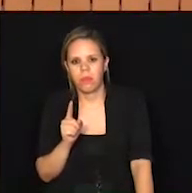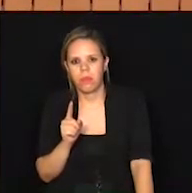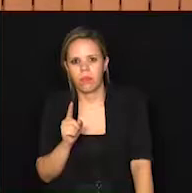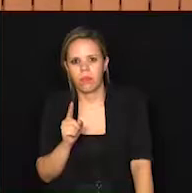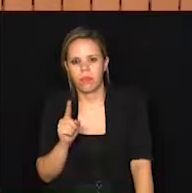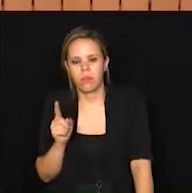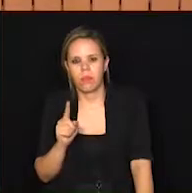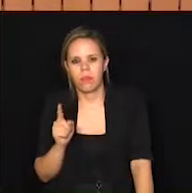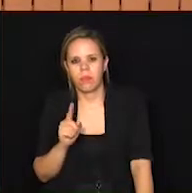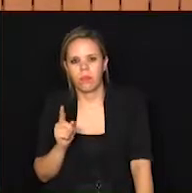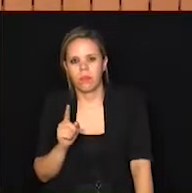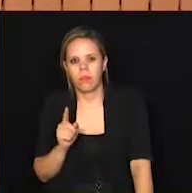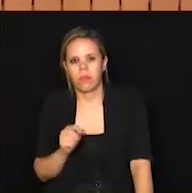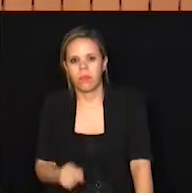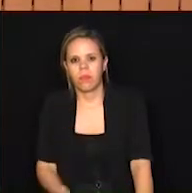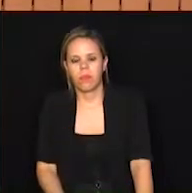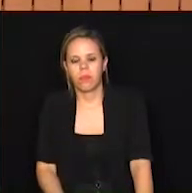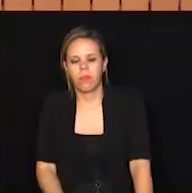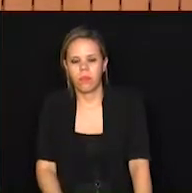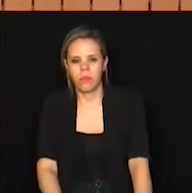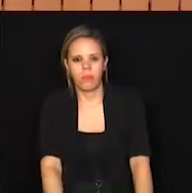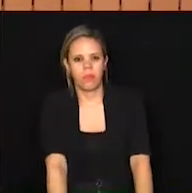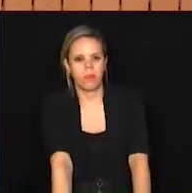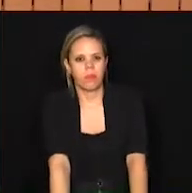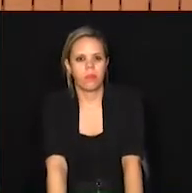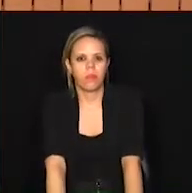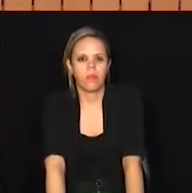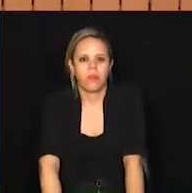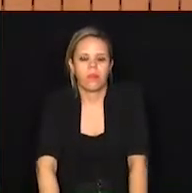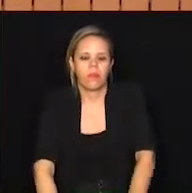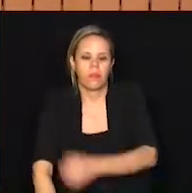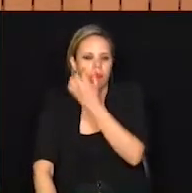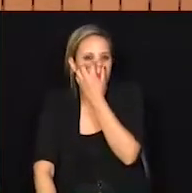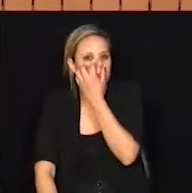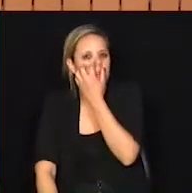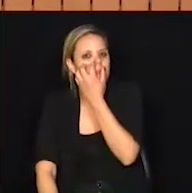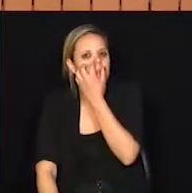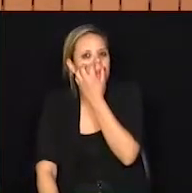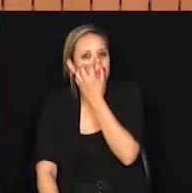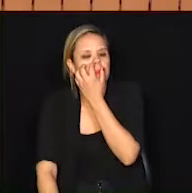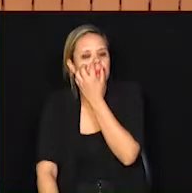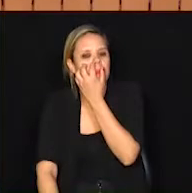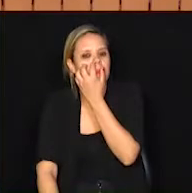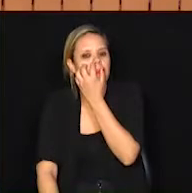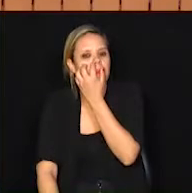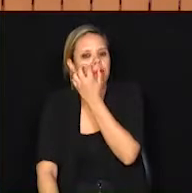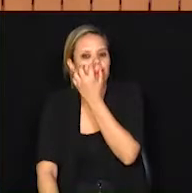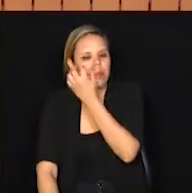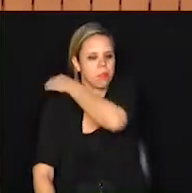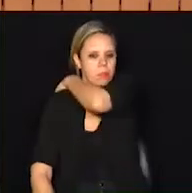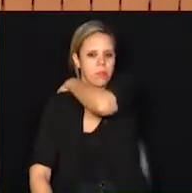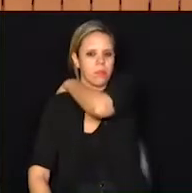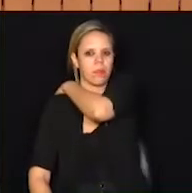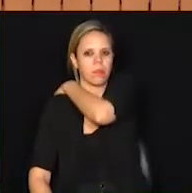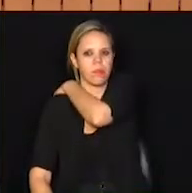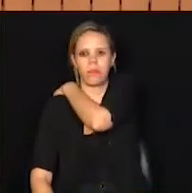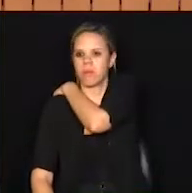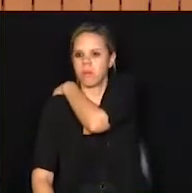mães crecheiras ou cuidadoras, que todos nós sabemos do aumento expressivo que teve, e